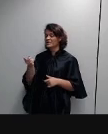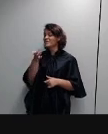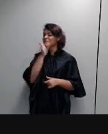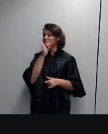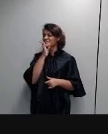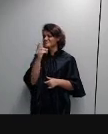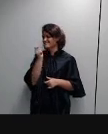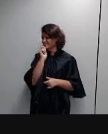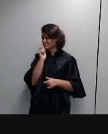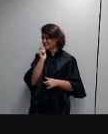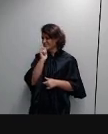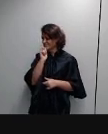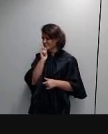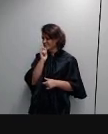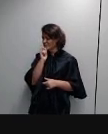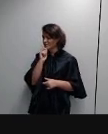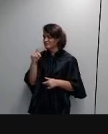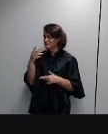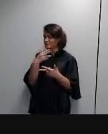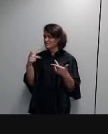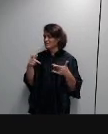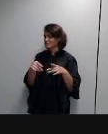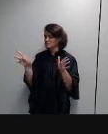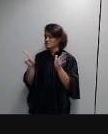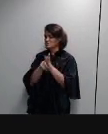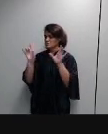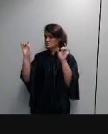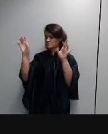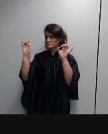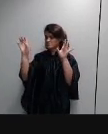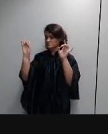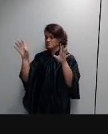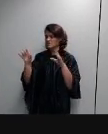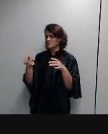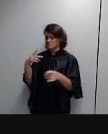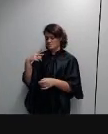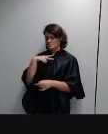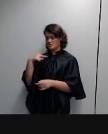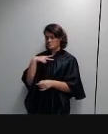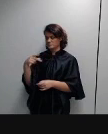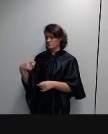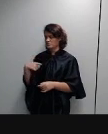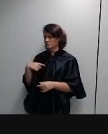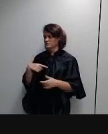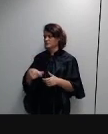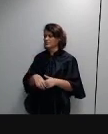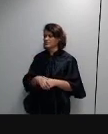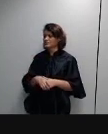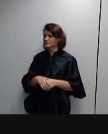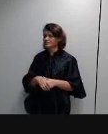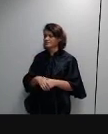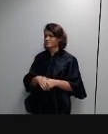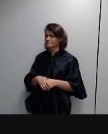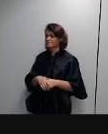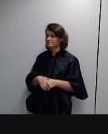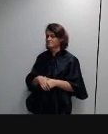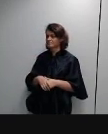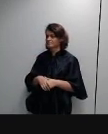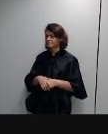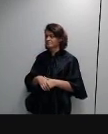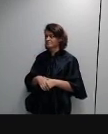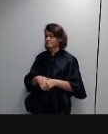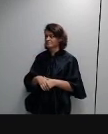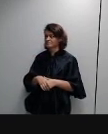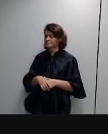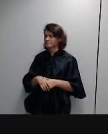do recurso especial do particulares companheiros registo perfeito